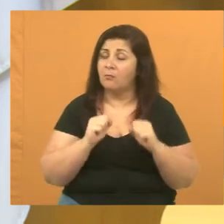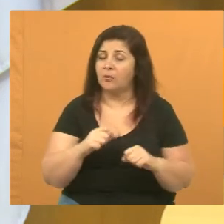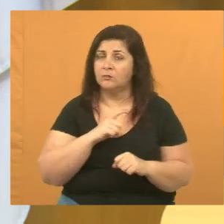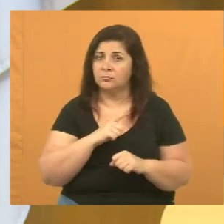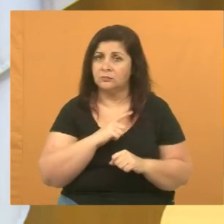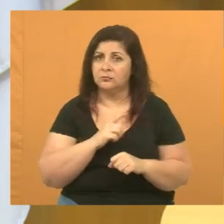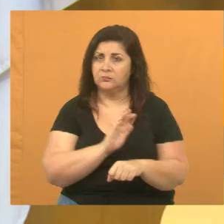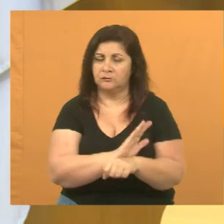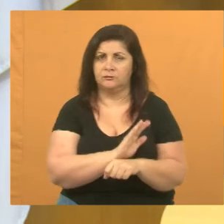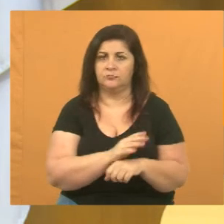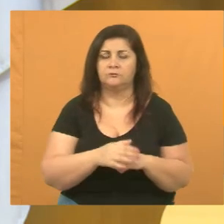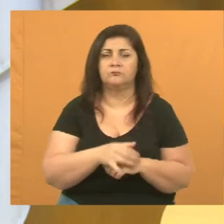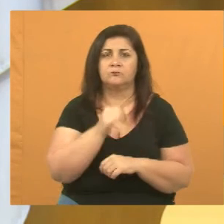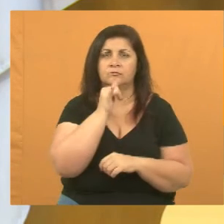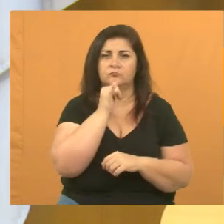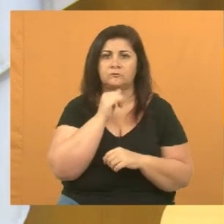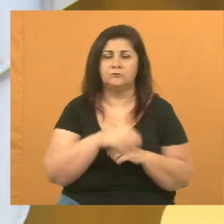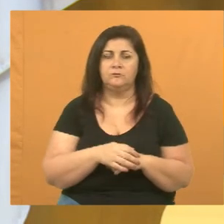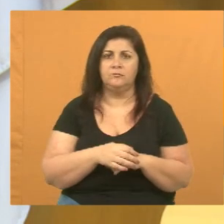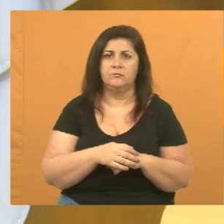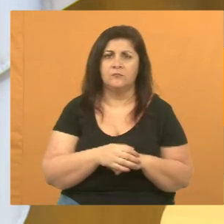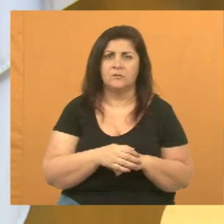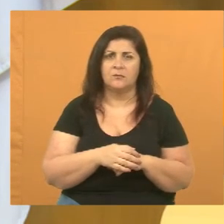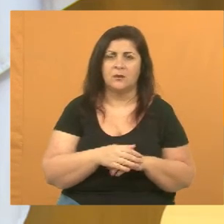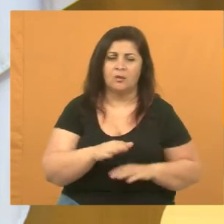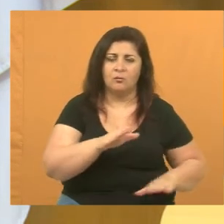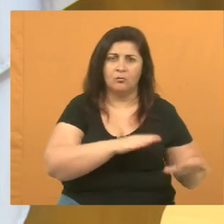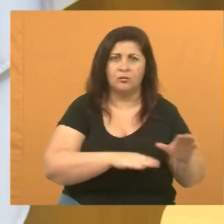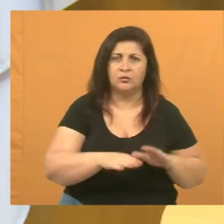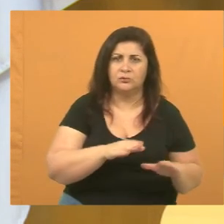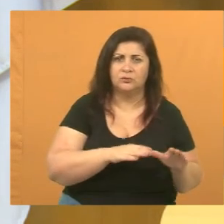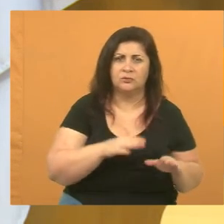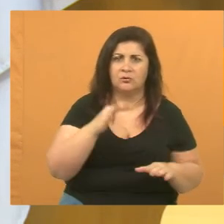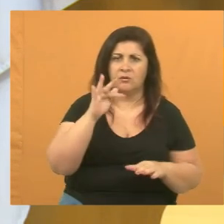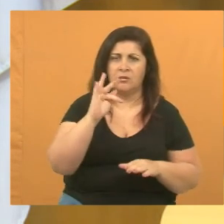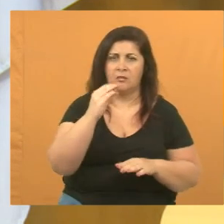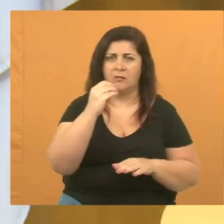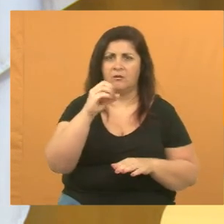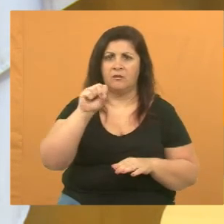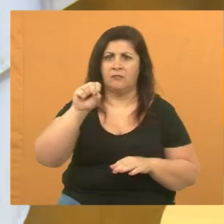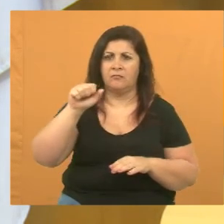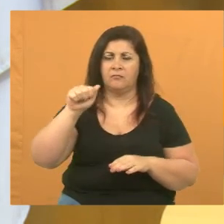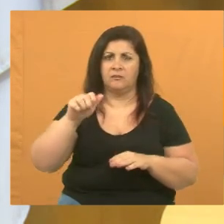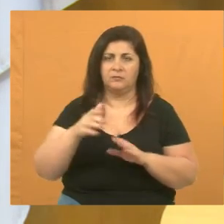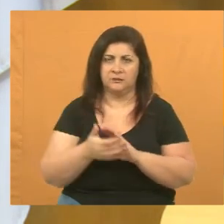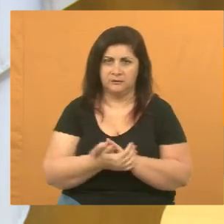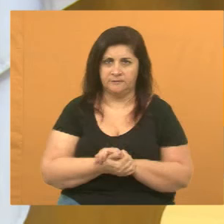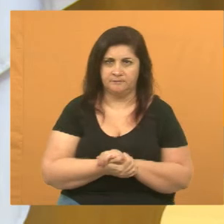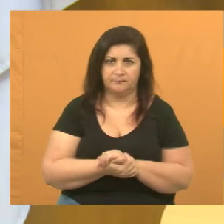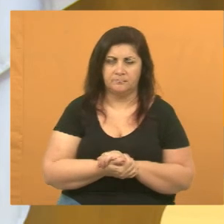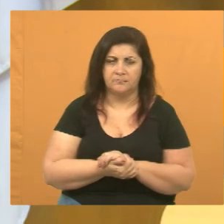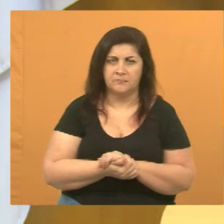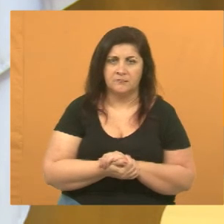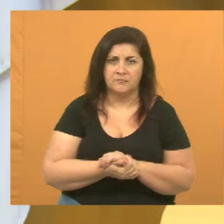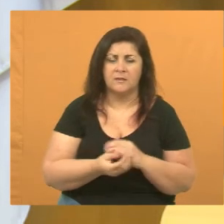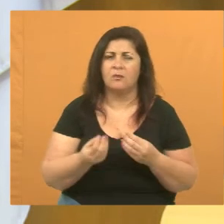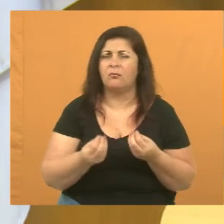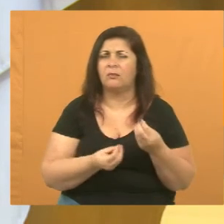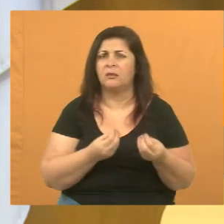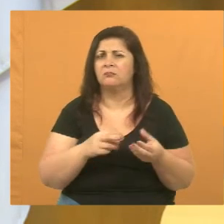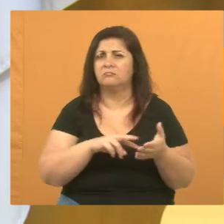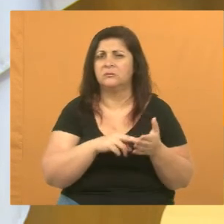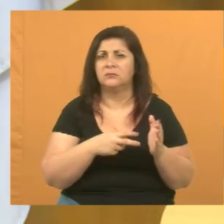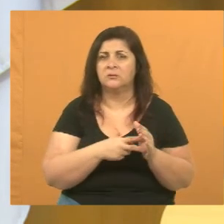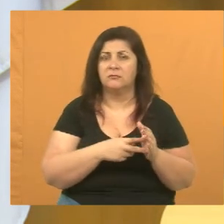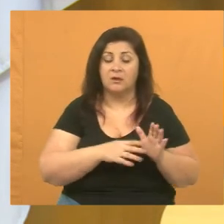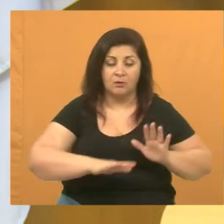contemplados. Por exemplo, projeto para o sistema de fossa séptica. E o que é a fossa séptica? A fossa séptica são unidades de